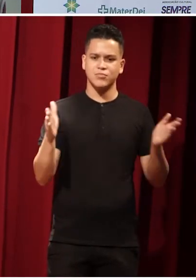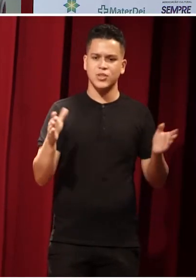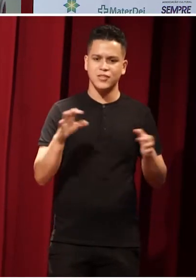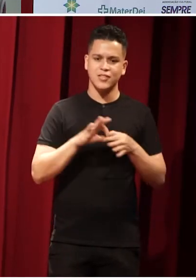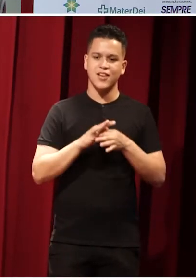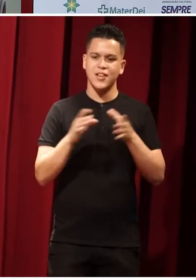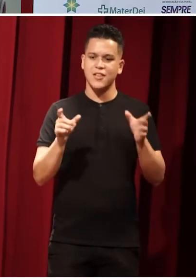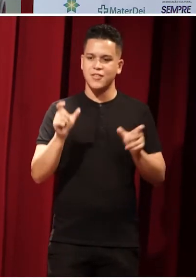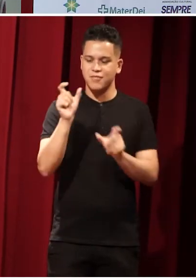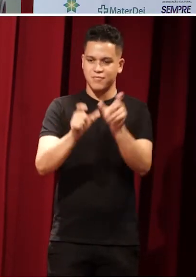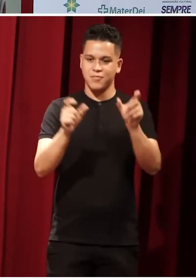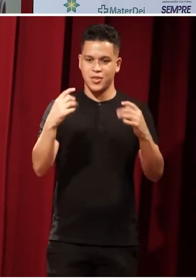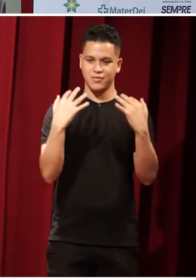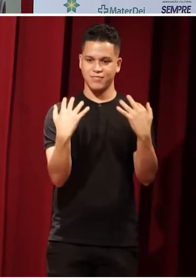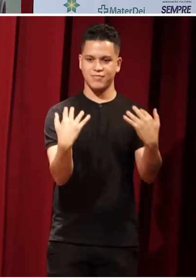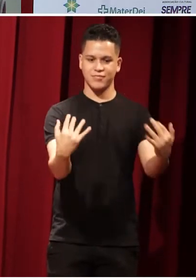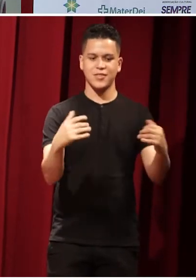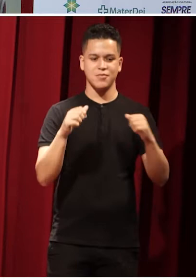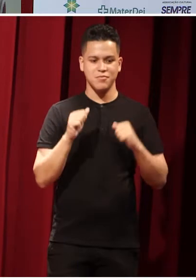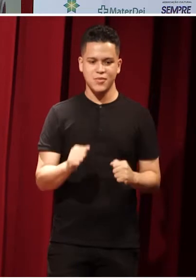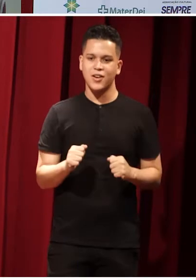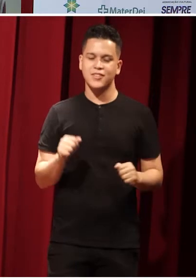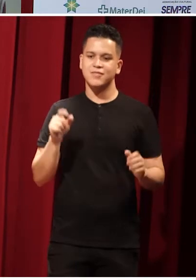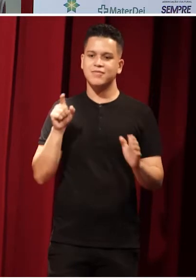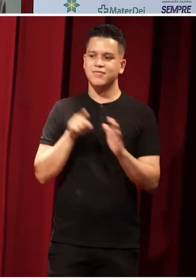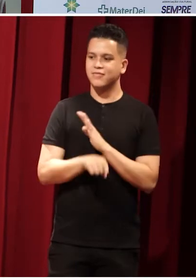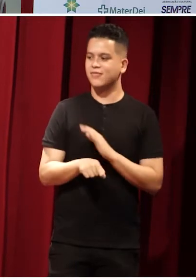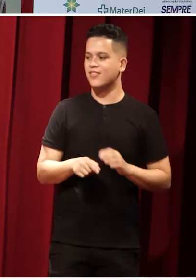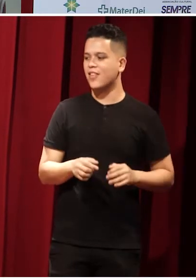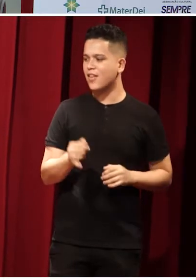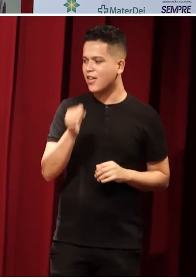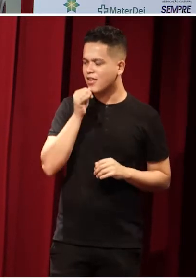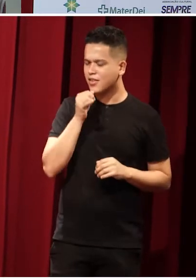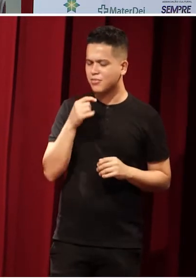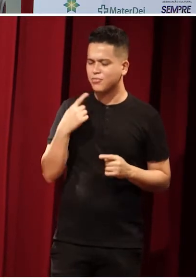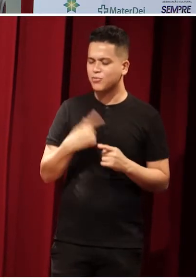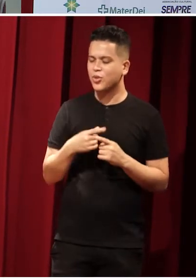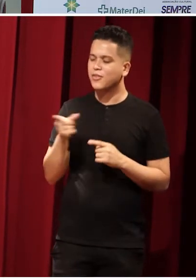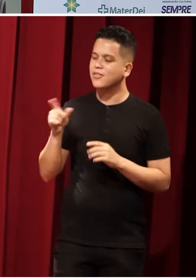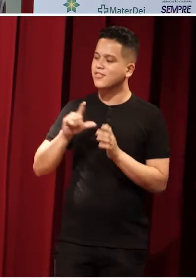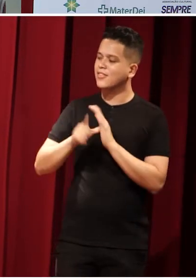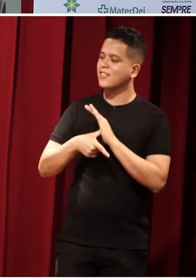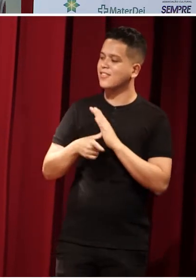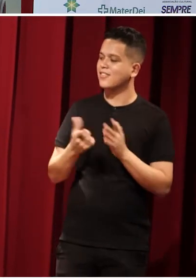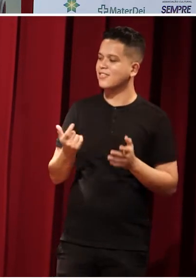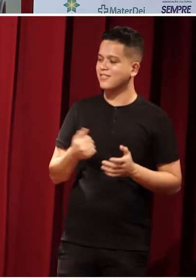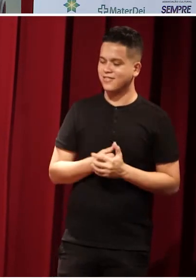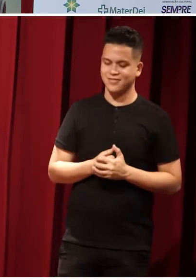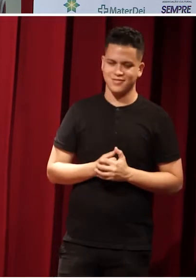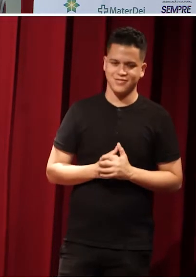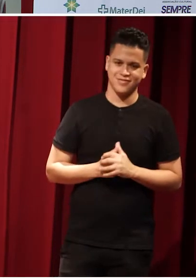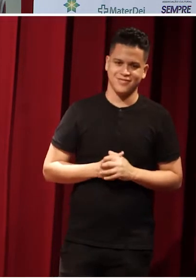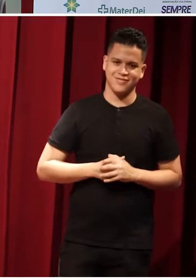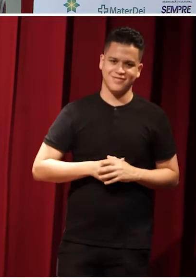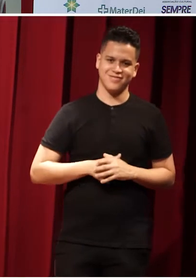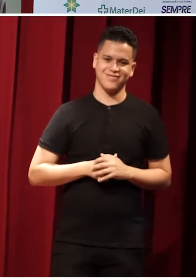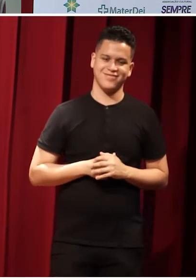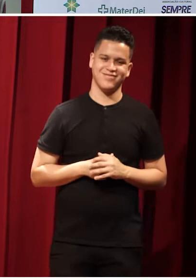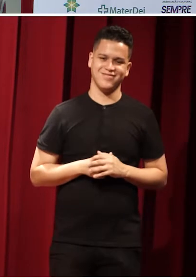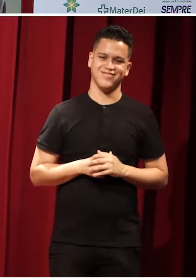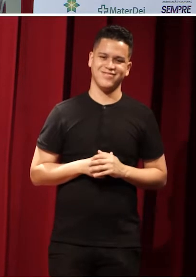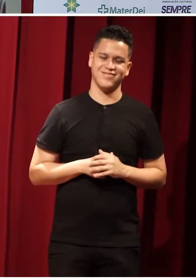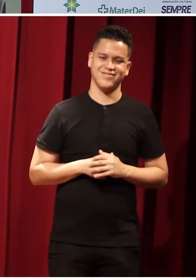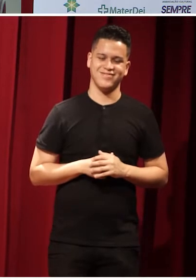Vamos abrir para perguntas, gente, antes que eu faça 70 perguntas aqui e não dê oportunidades para você. Por exemplo, por que você chegou atrasado?